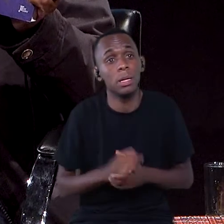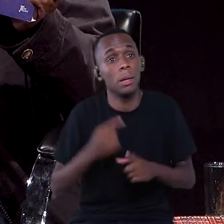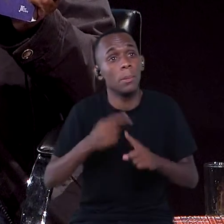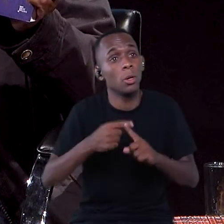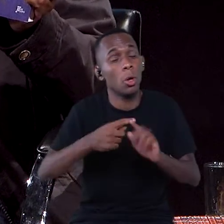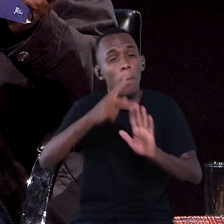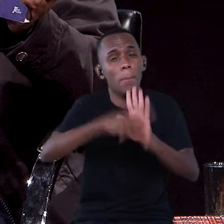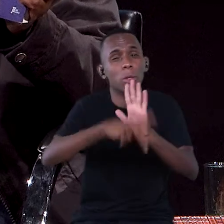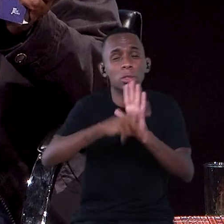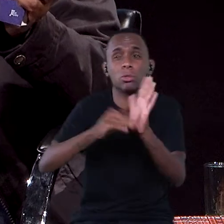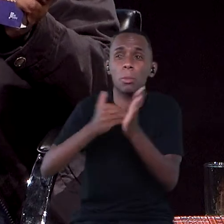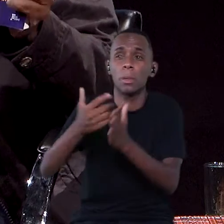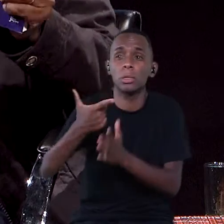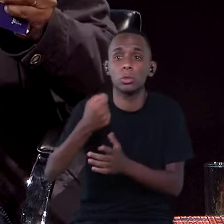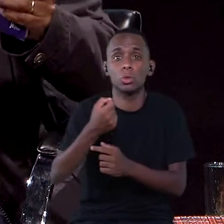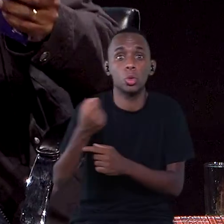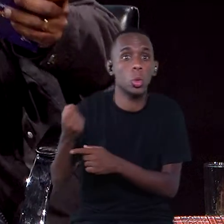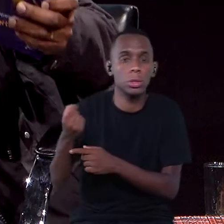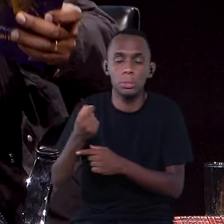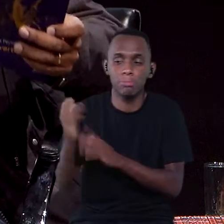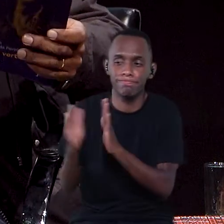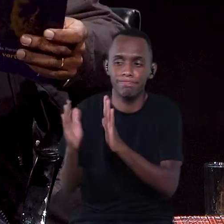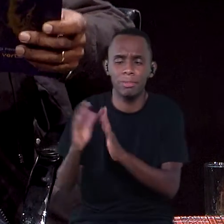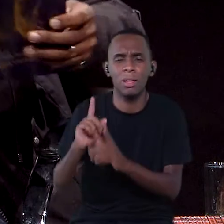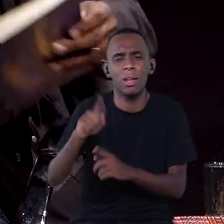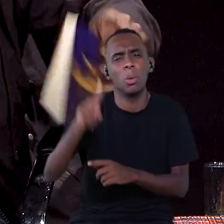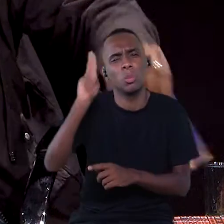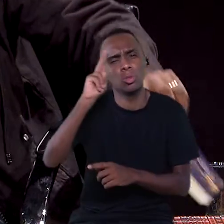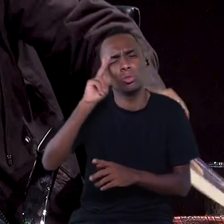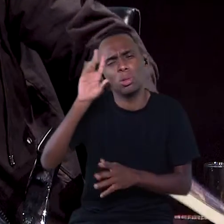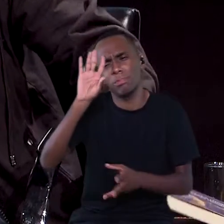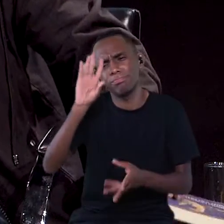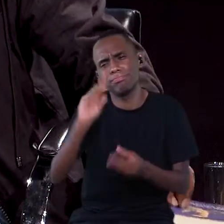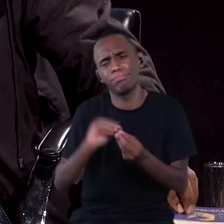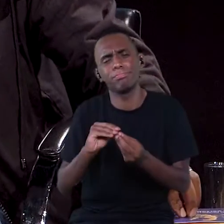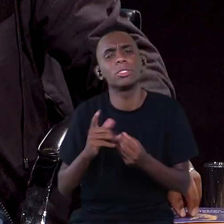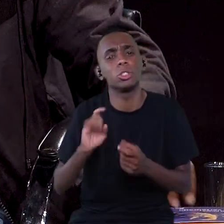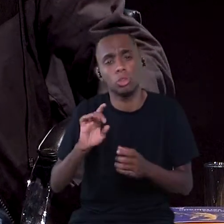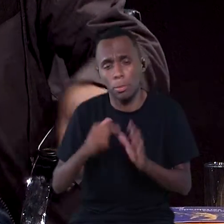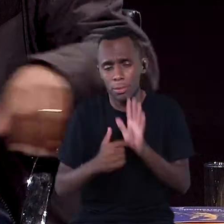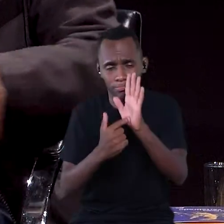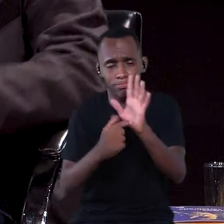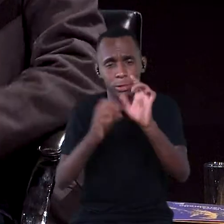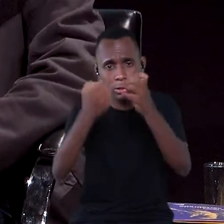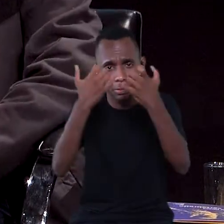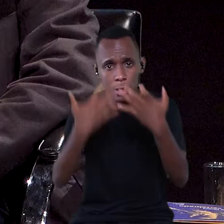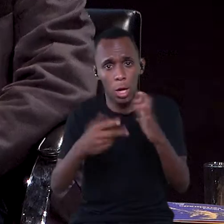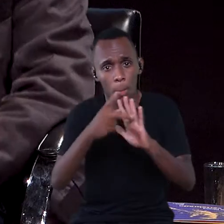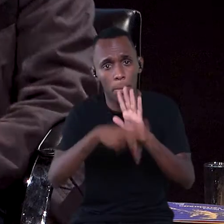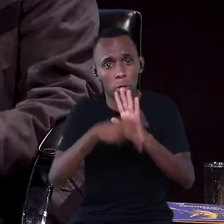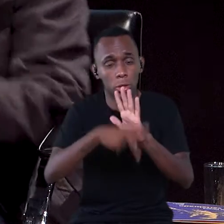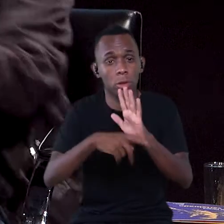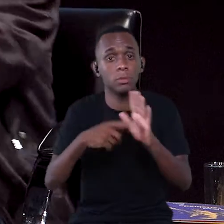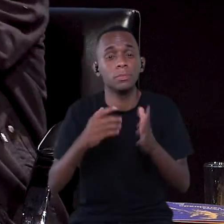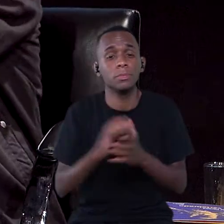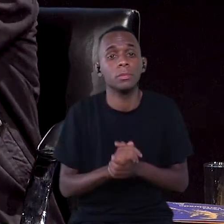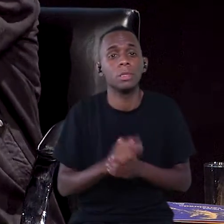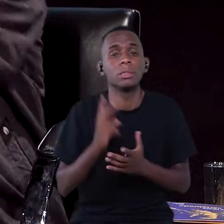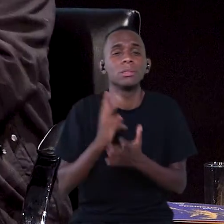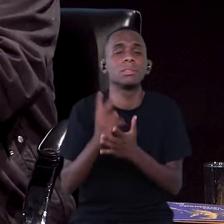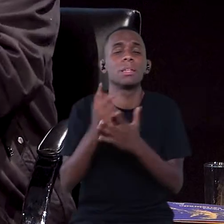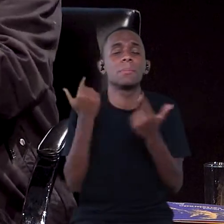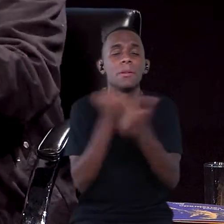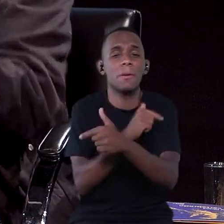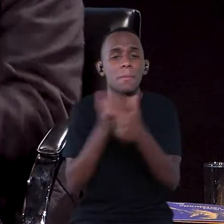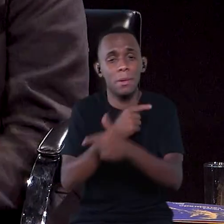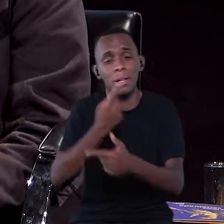um projeto do início dos anos 2000. E é uma história curta, ponto só para situar um pouquinho o projeto, pessoal, porque você sempre